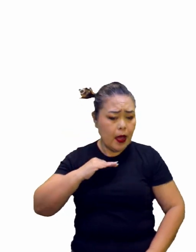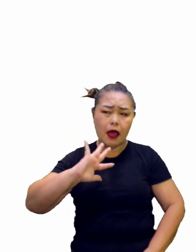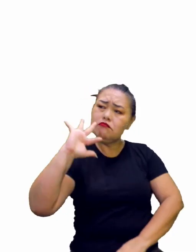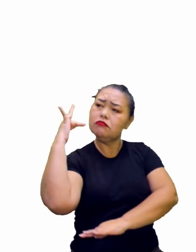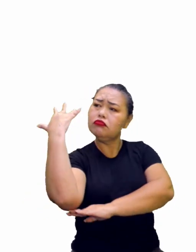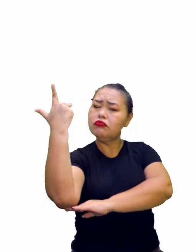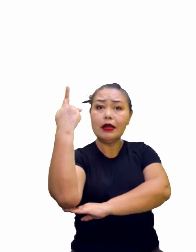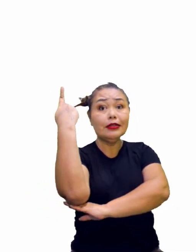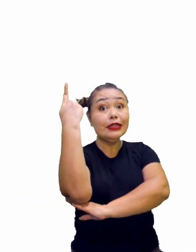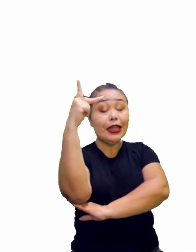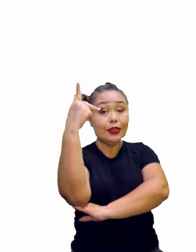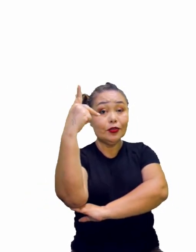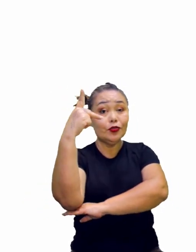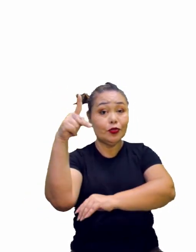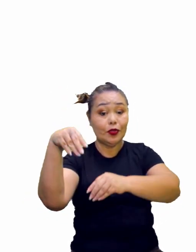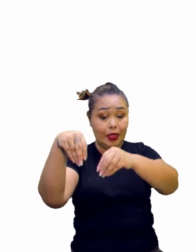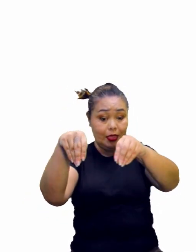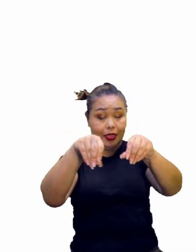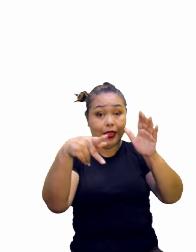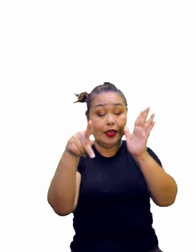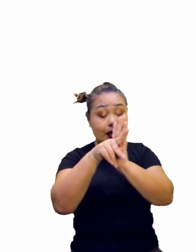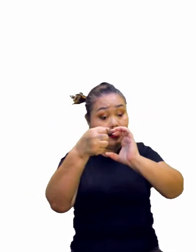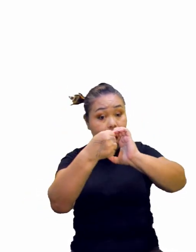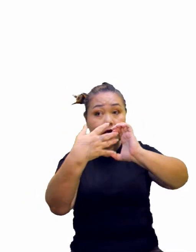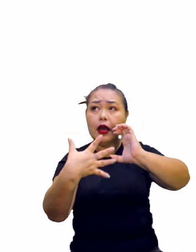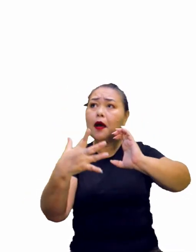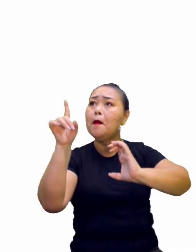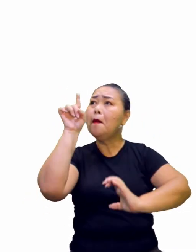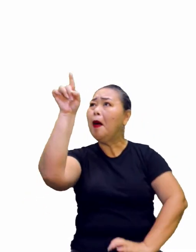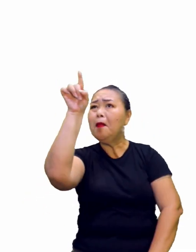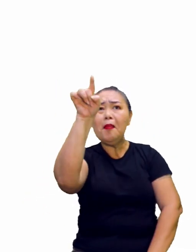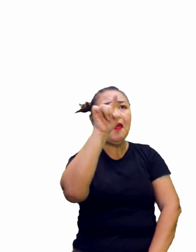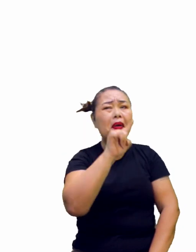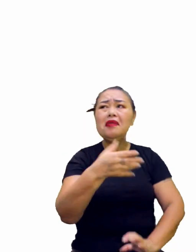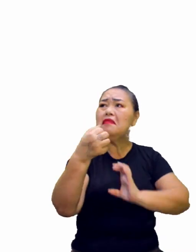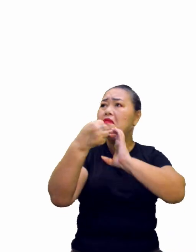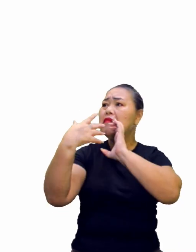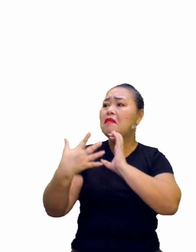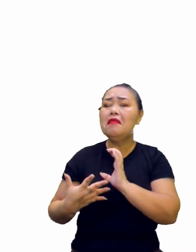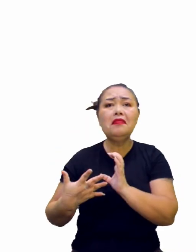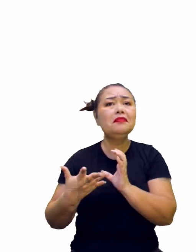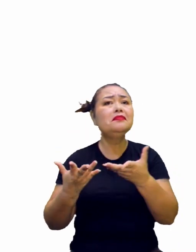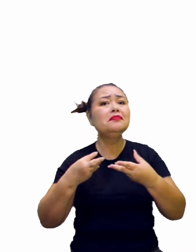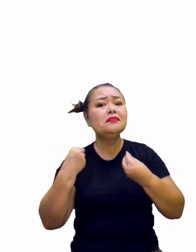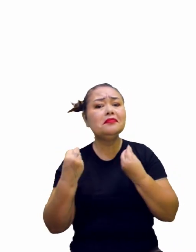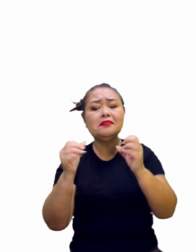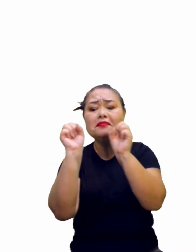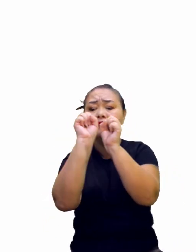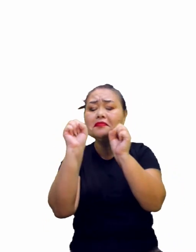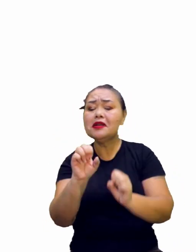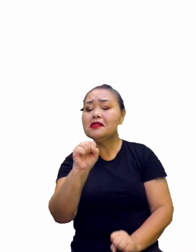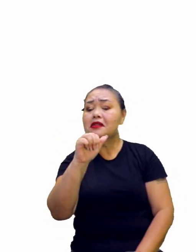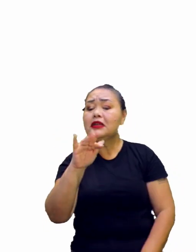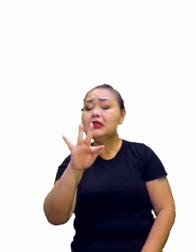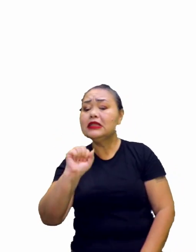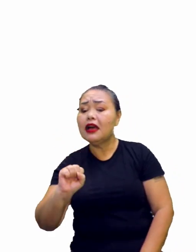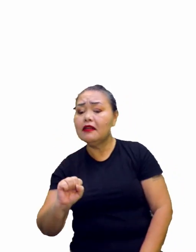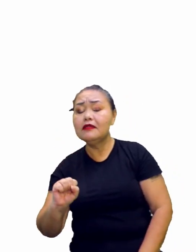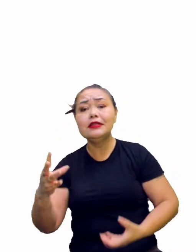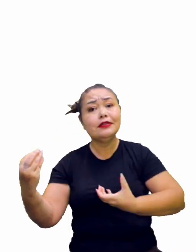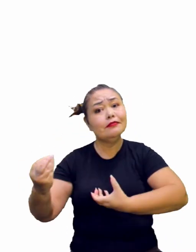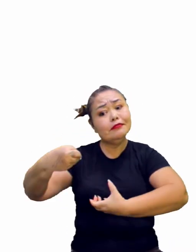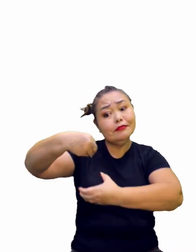sua propriedade e caracterizá-la, fazer uma caracterização de que sistema SAFs ela pertence.